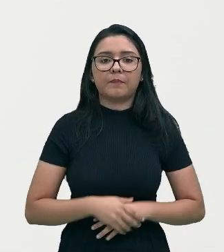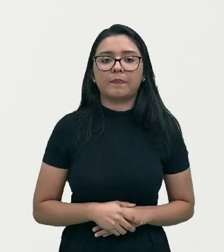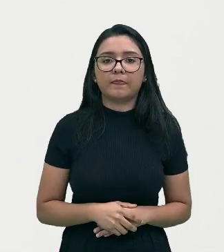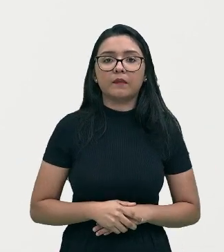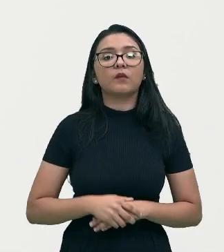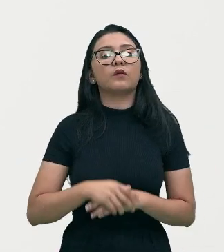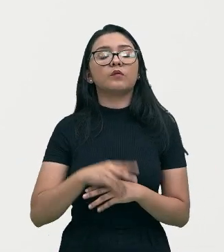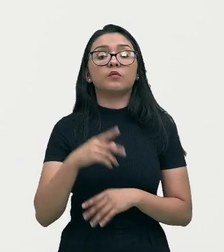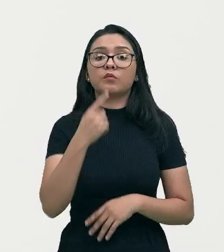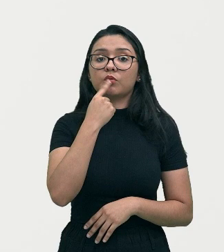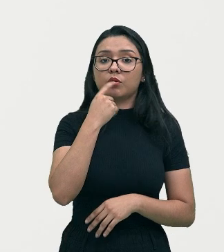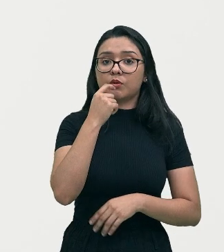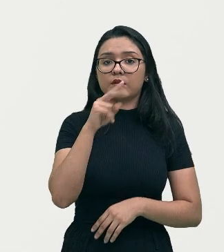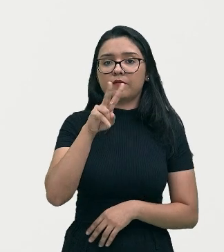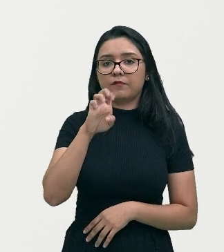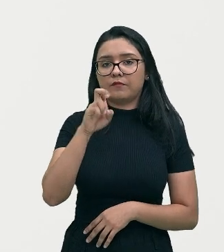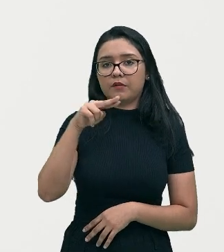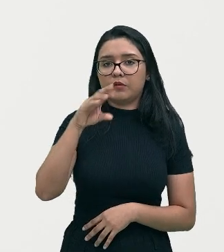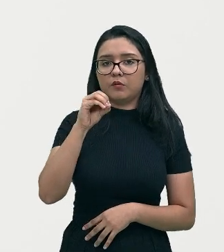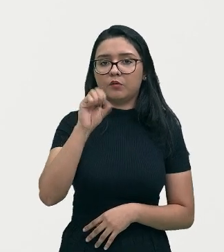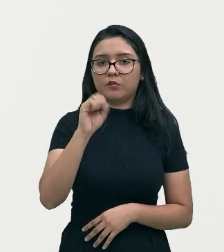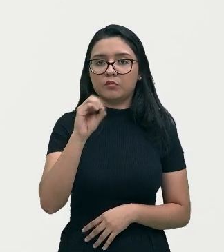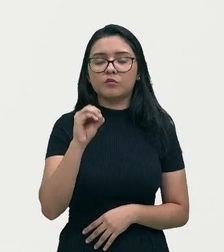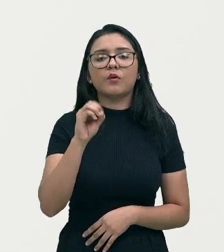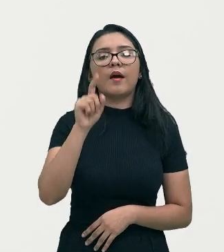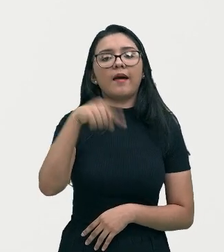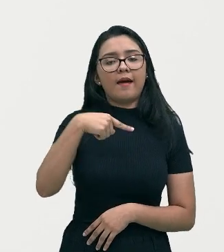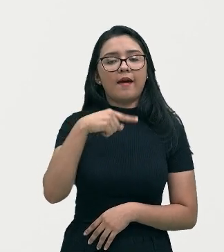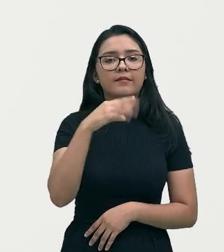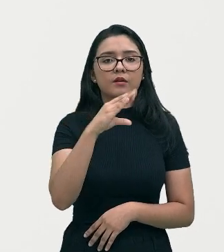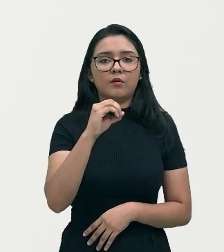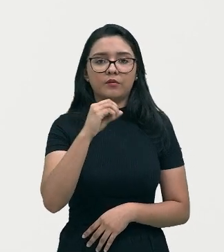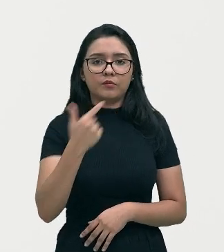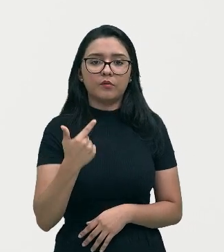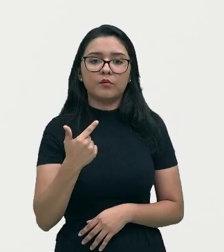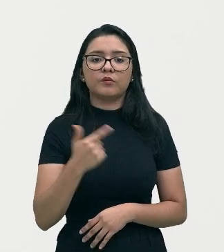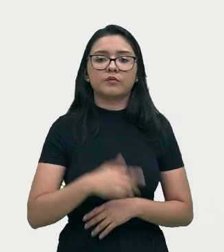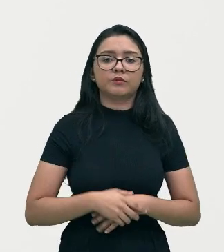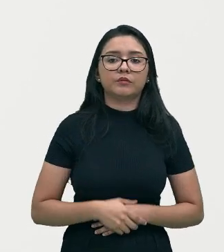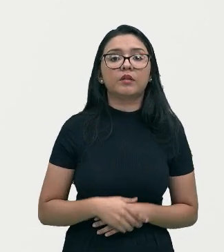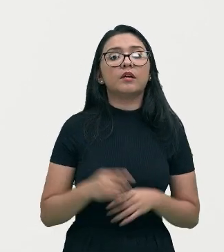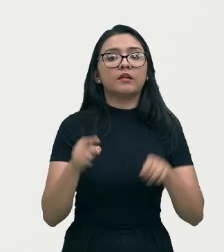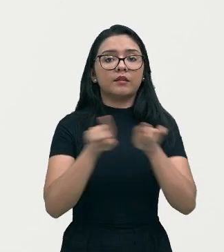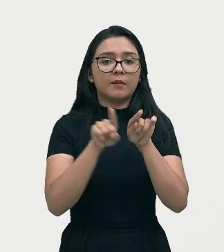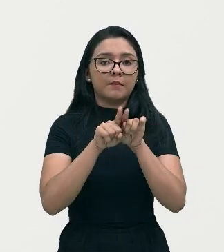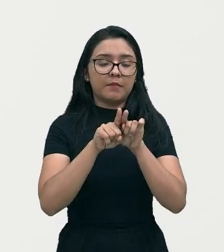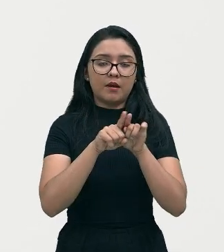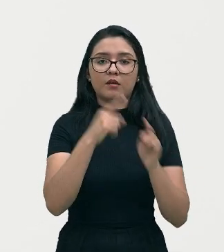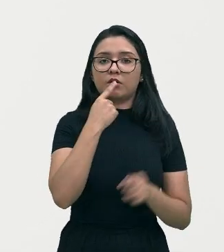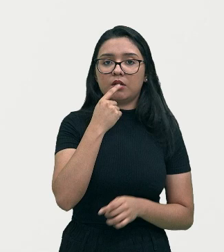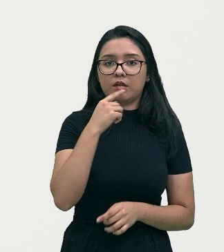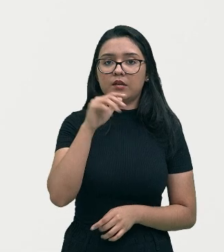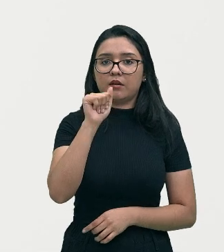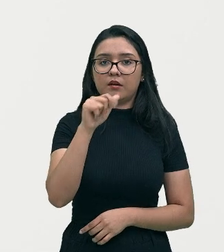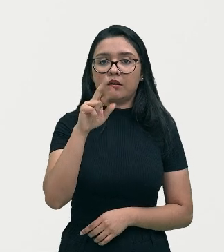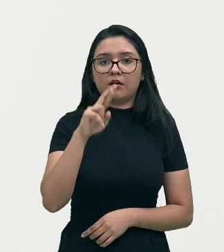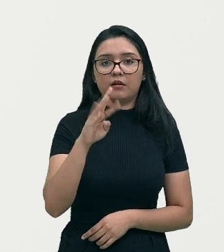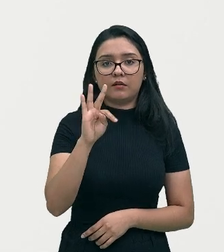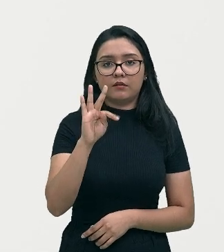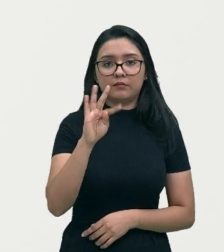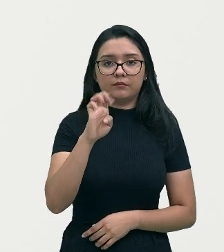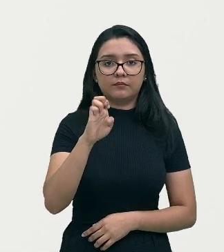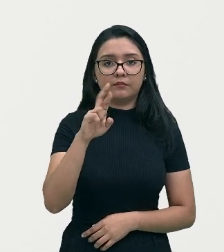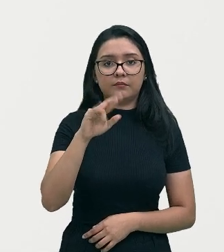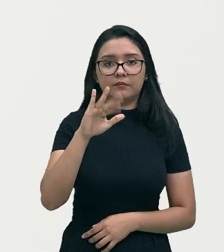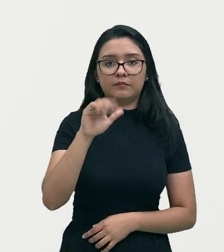gás carbônico, e o sangue arterial, que é rico em oxigênio, tá? Então, o coração ele é esse